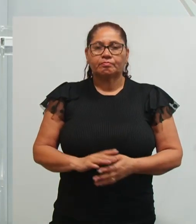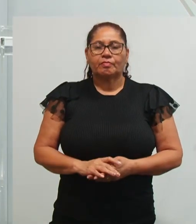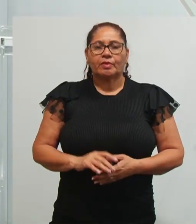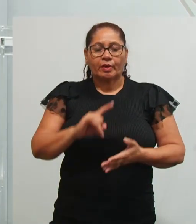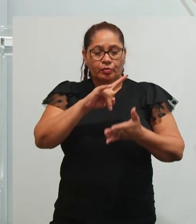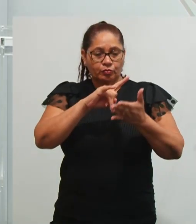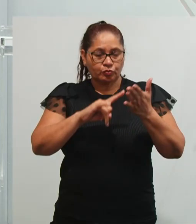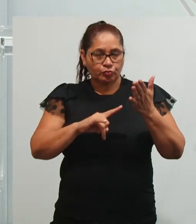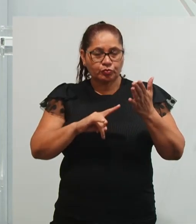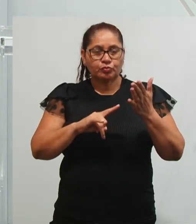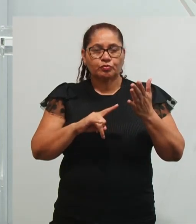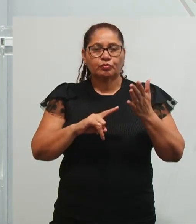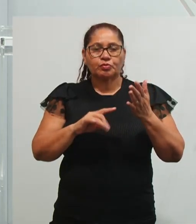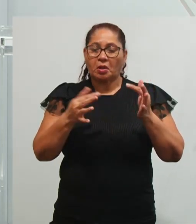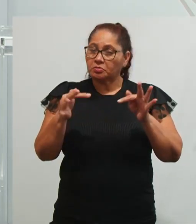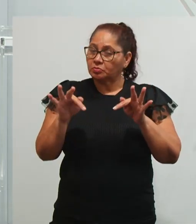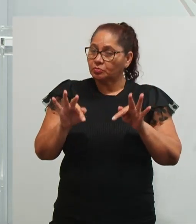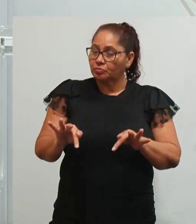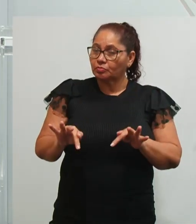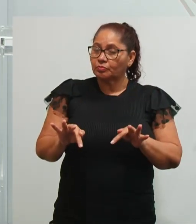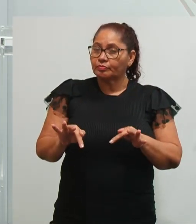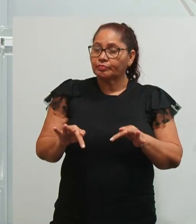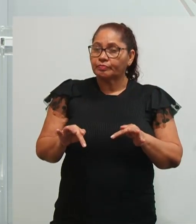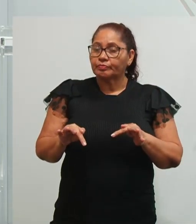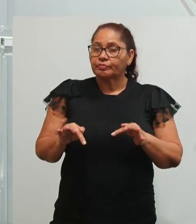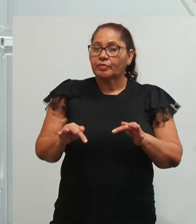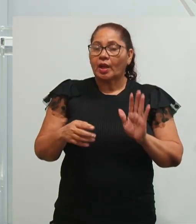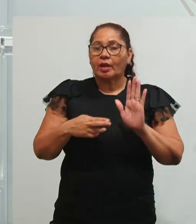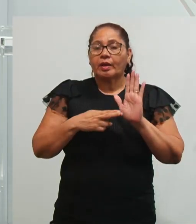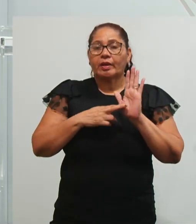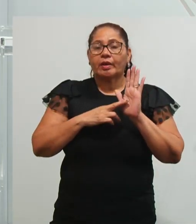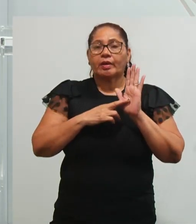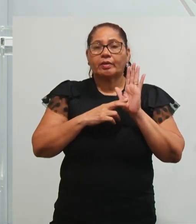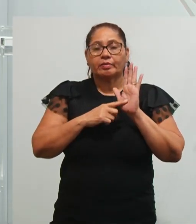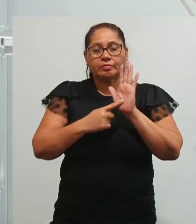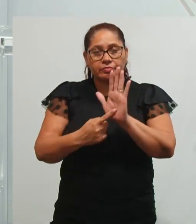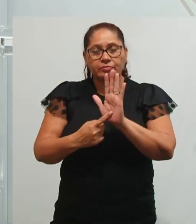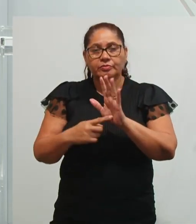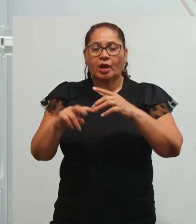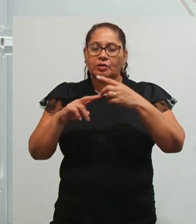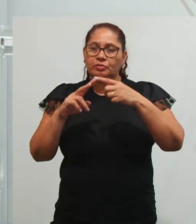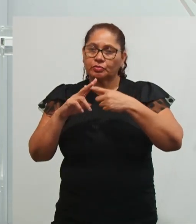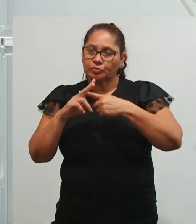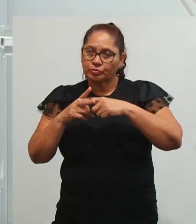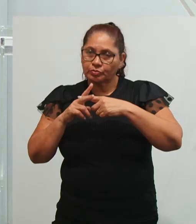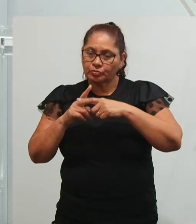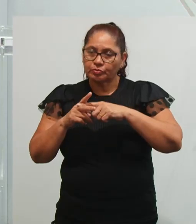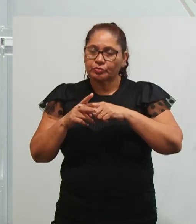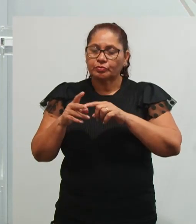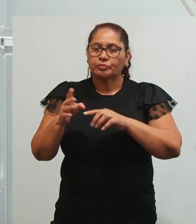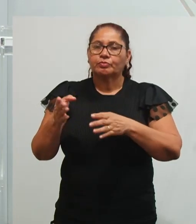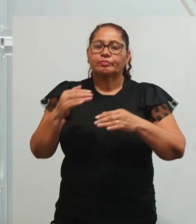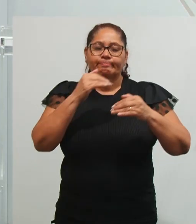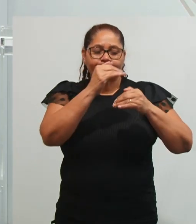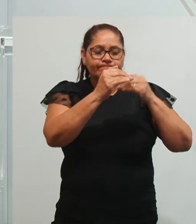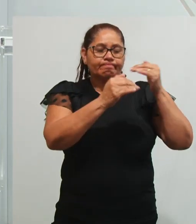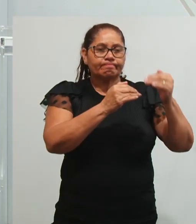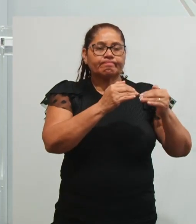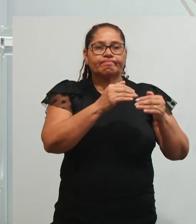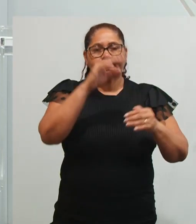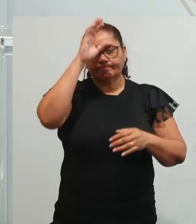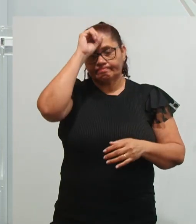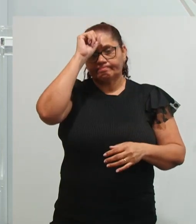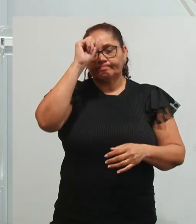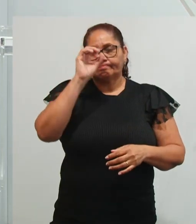Google Forms para que possa aí conduzir ou a gente possa regular aí o processo de aprendizagem de